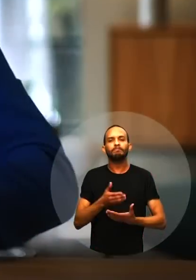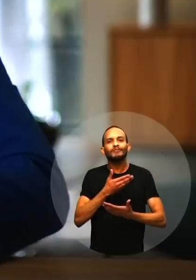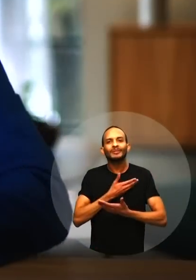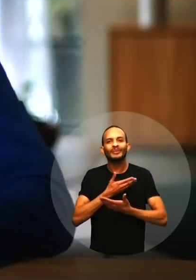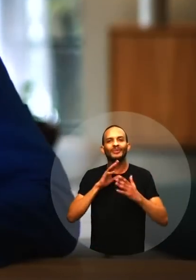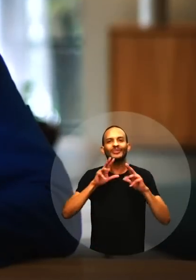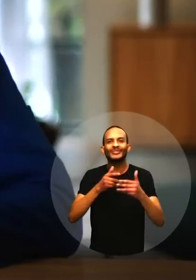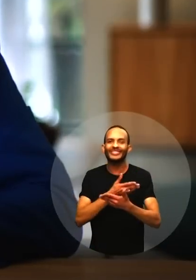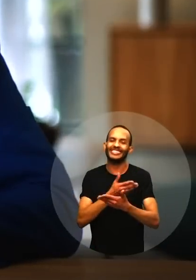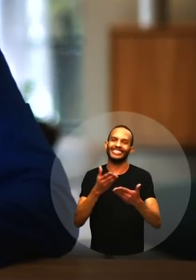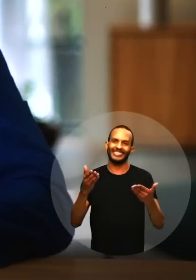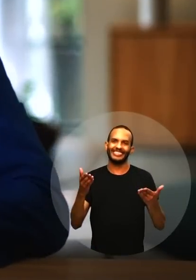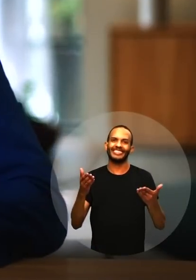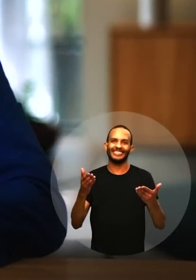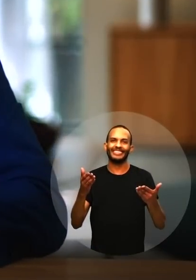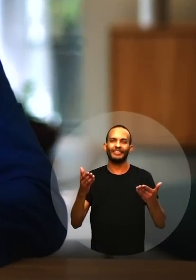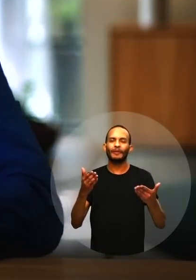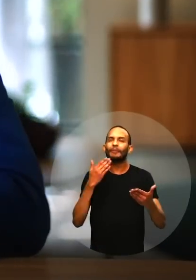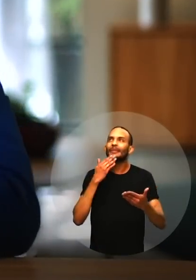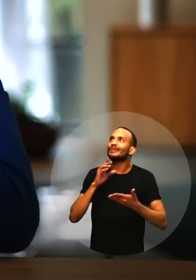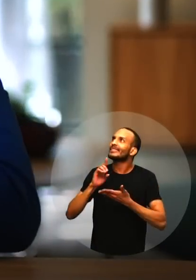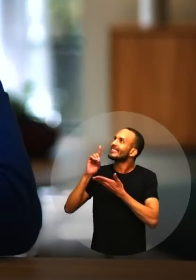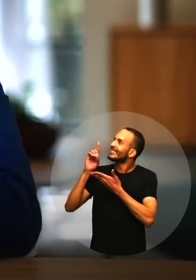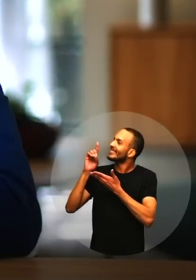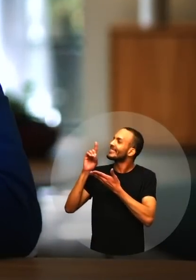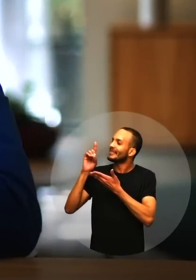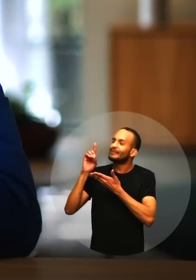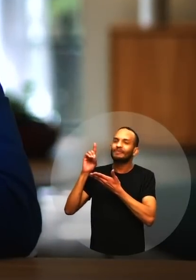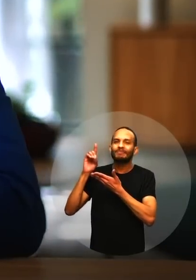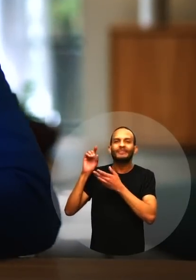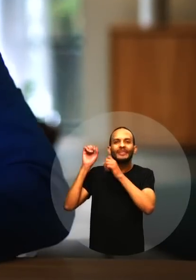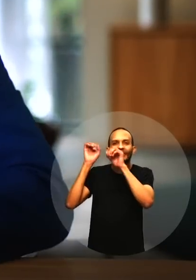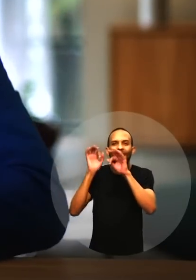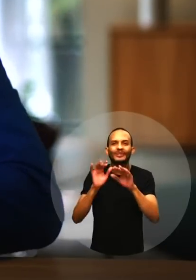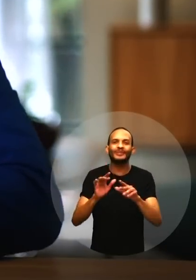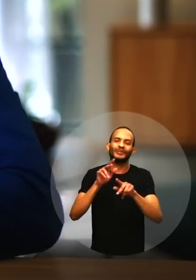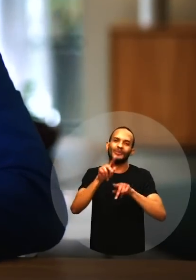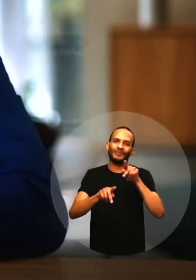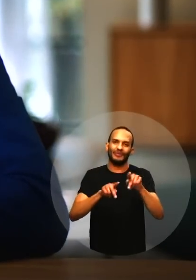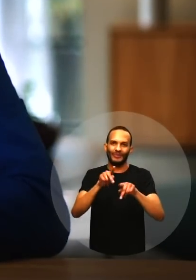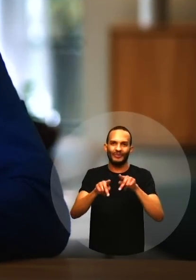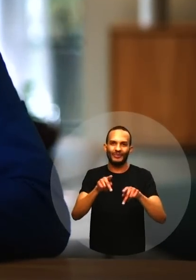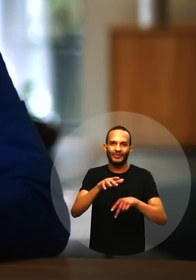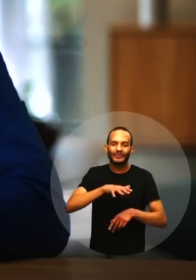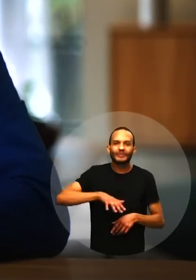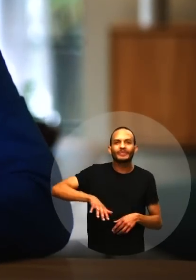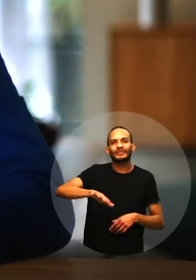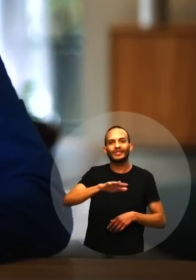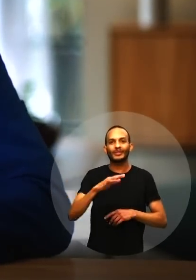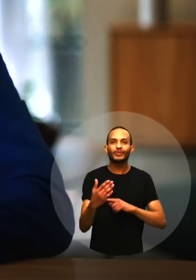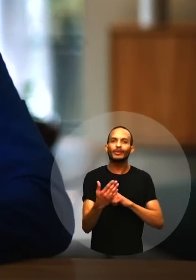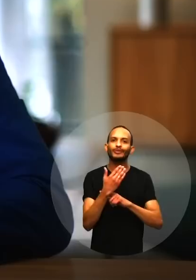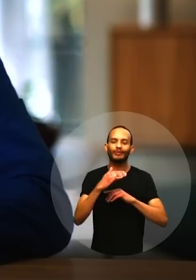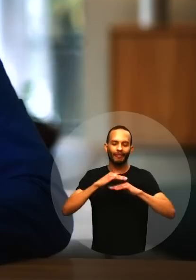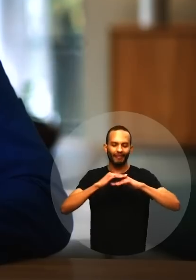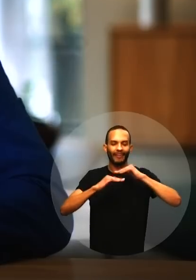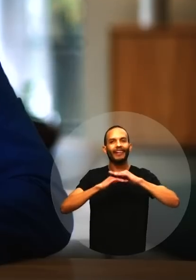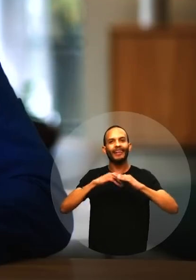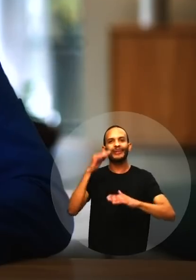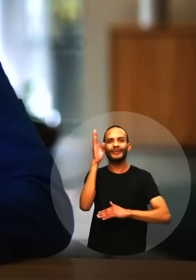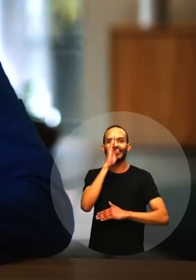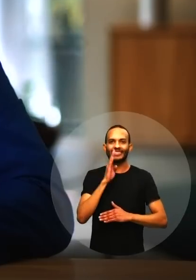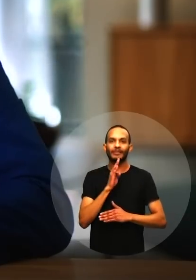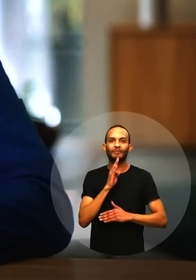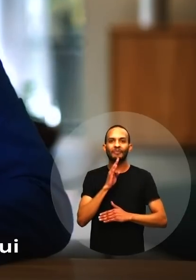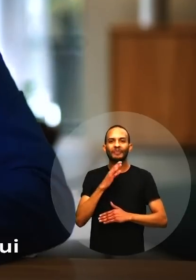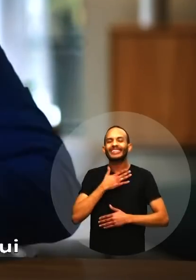Meus amigos e minhas amigas Peça a Deus Que ilumine essa nação E nos ajude a reconstruir